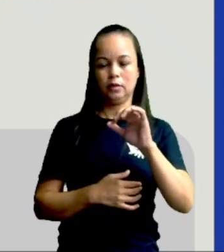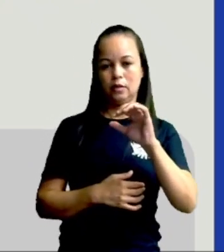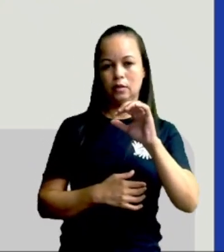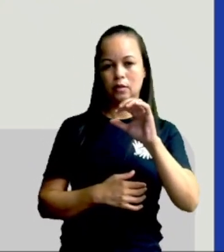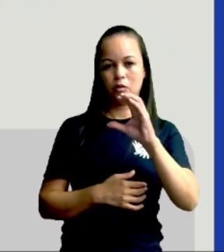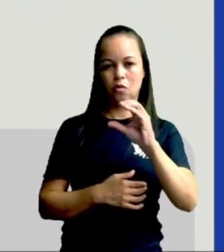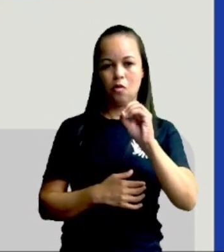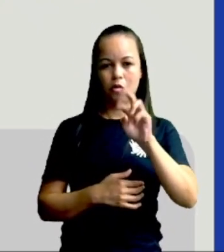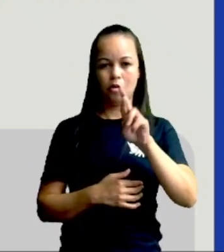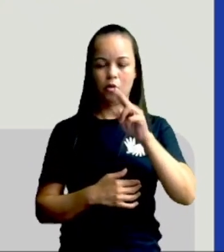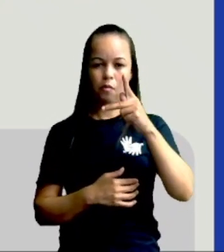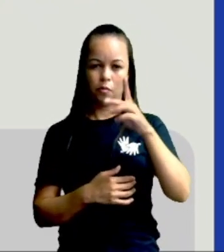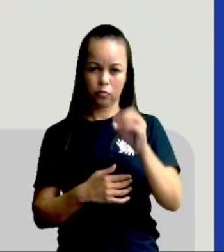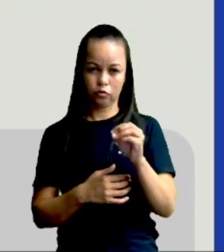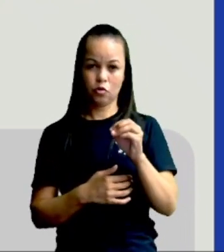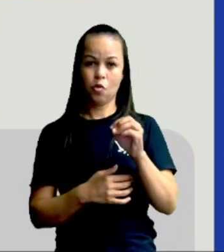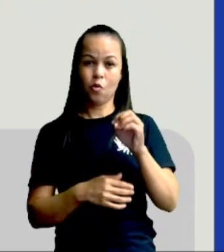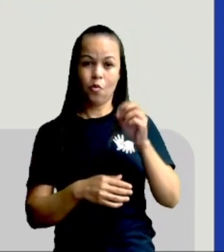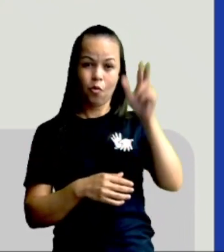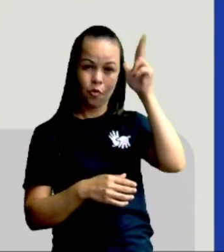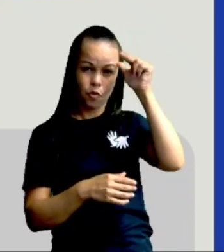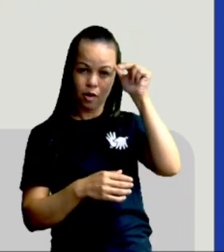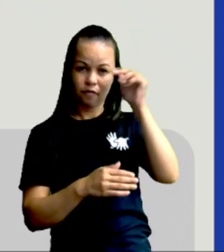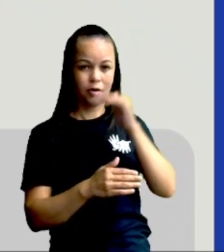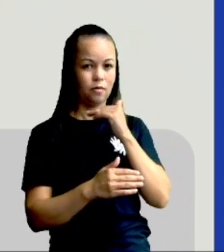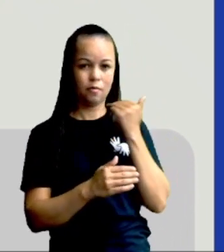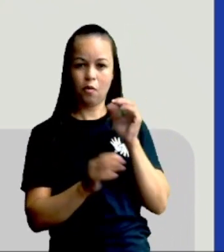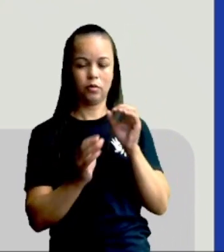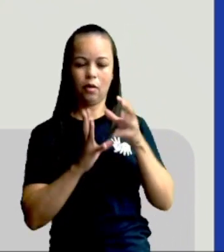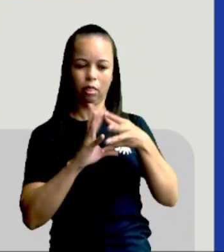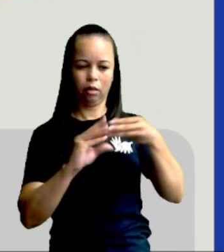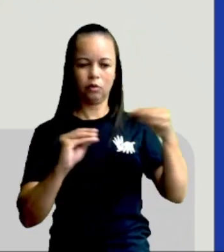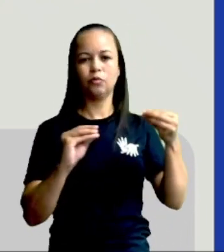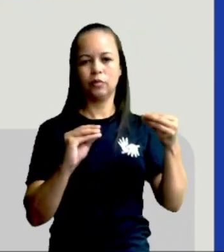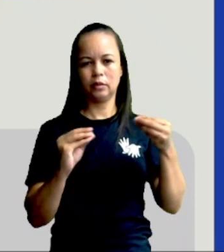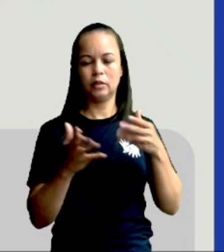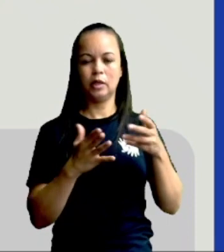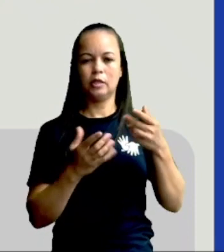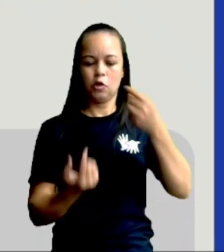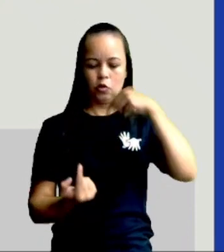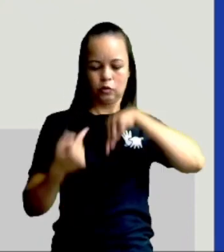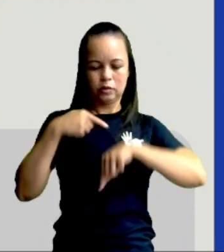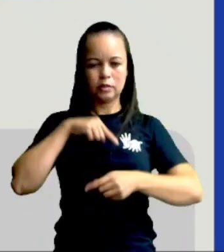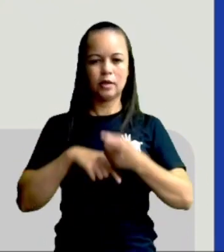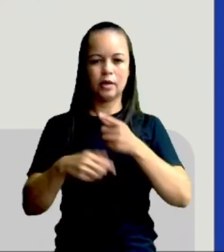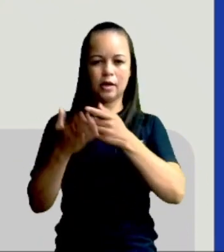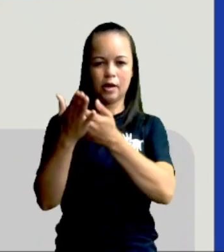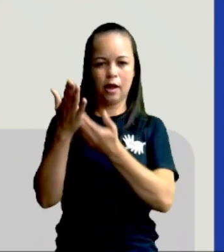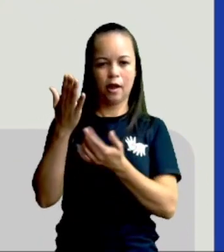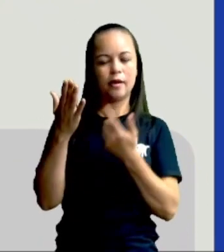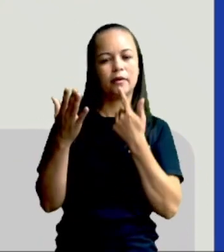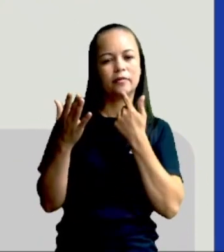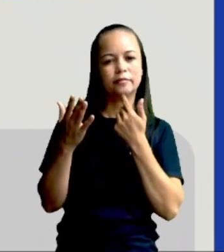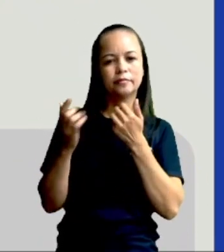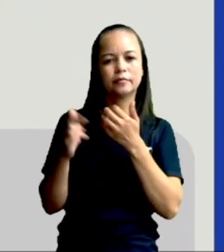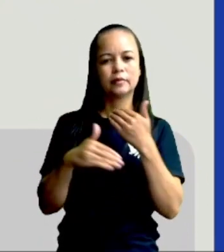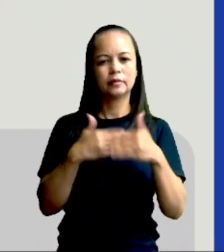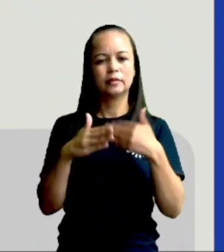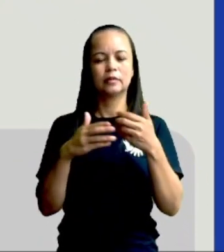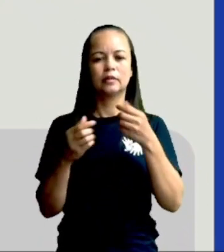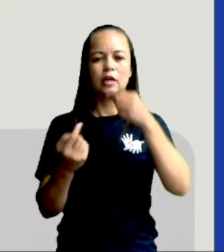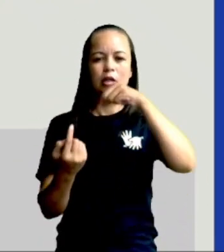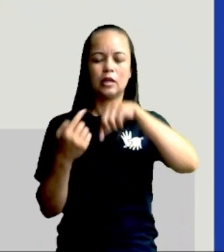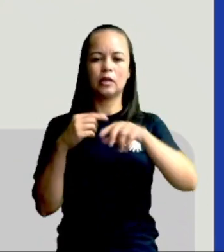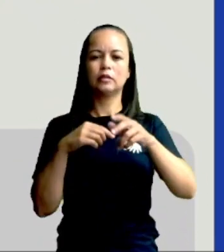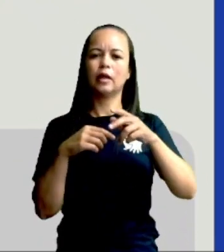o cavalo não morre, fica curado e o seu sangue é filtrado para se retirar esses anticorpos,